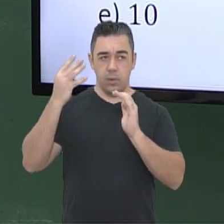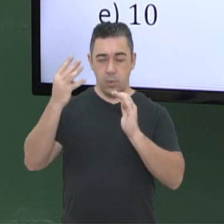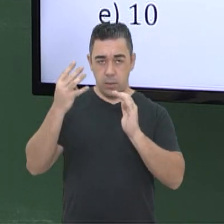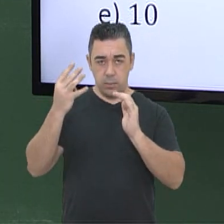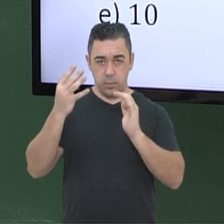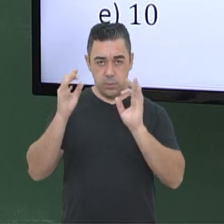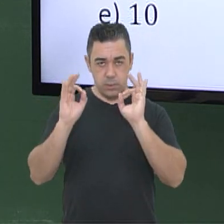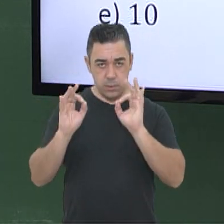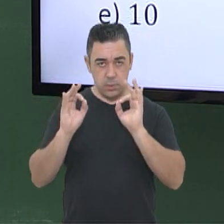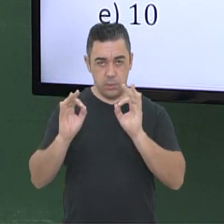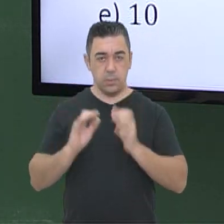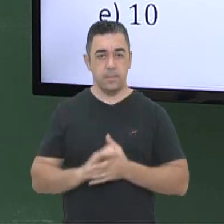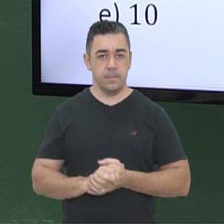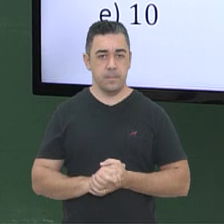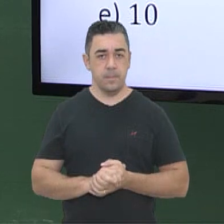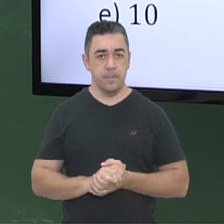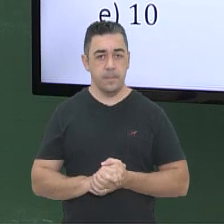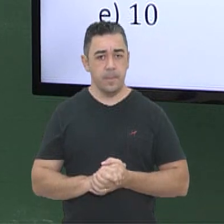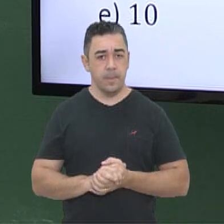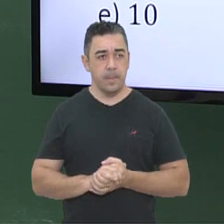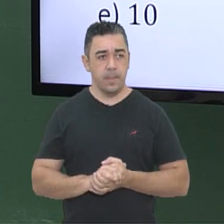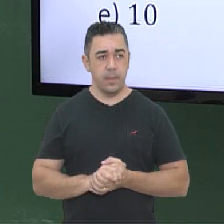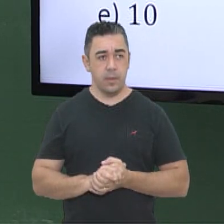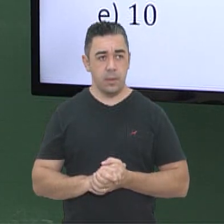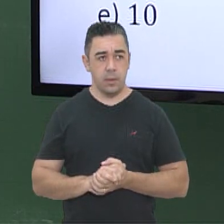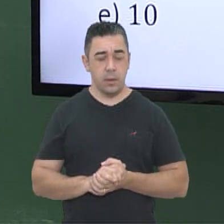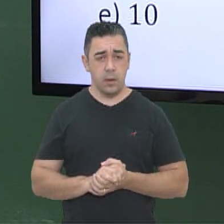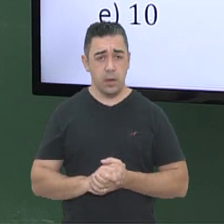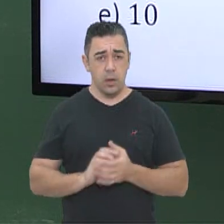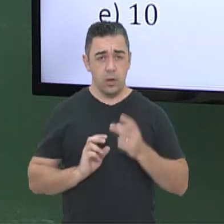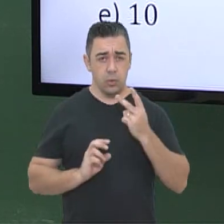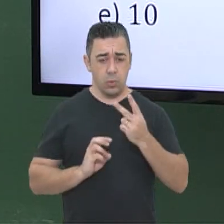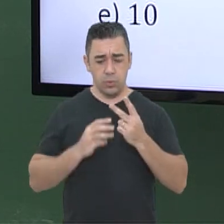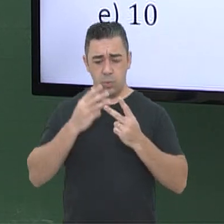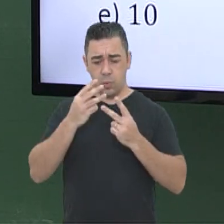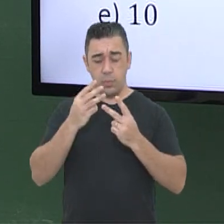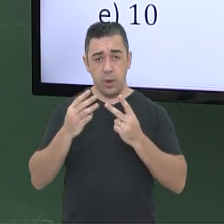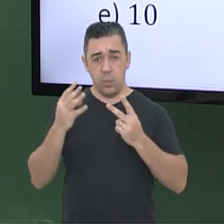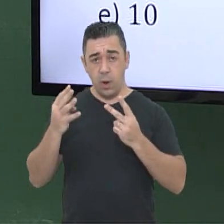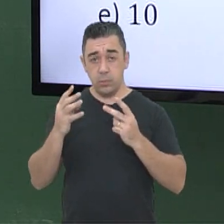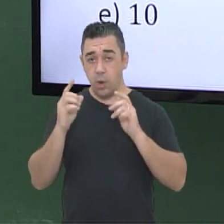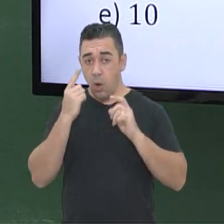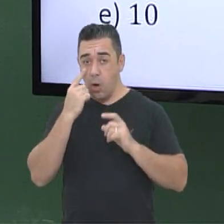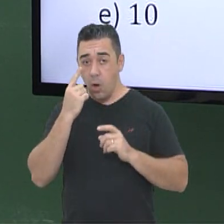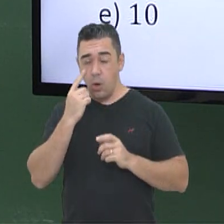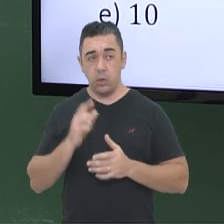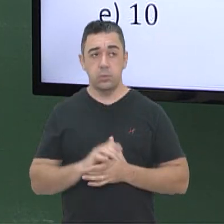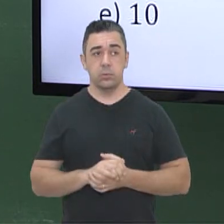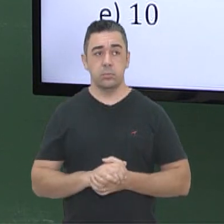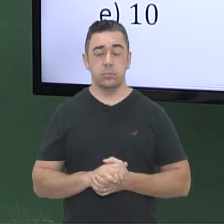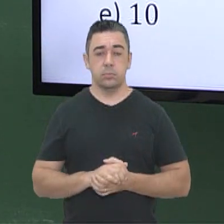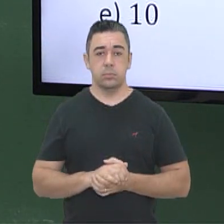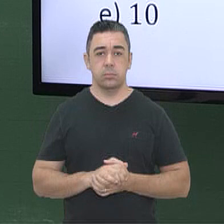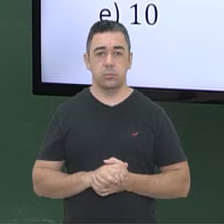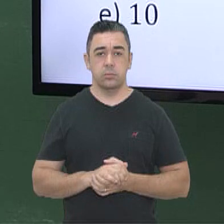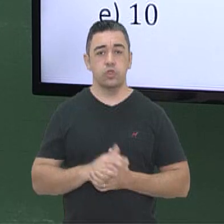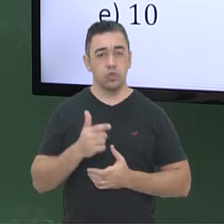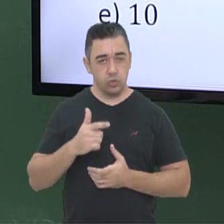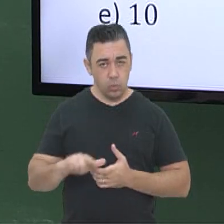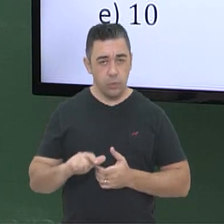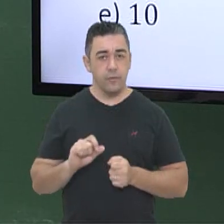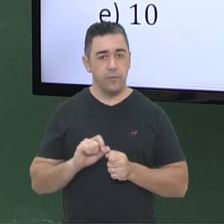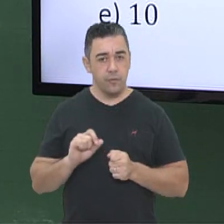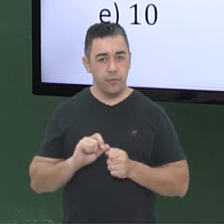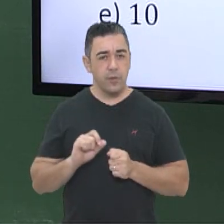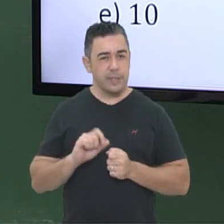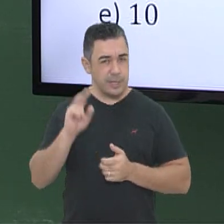elevado à quarta, tá? 2 ao cubo à quarta. Aqui eu vou fazer de novo